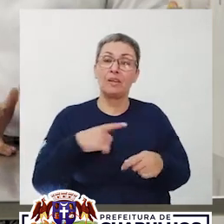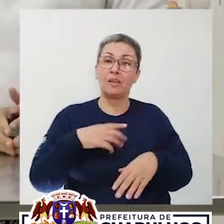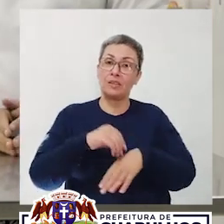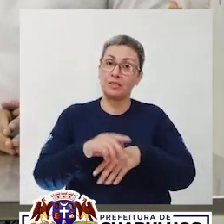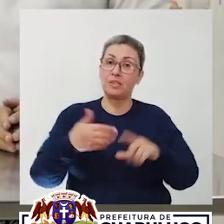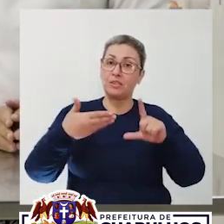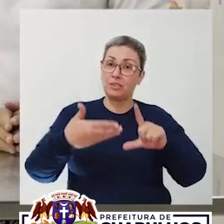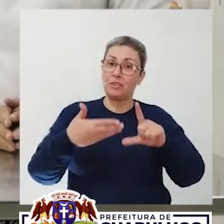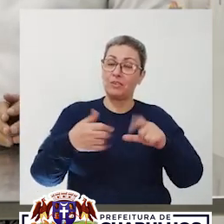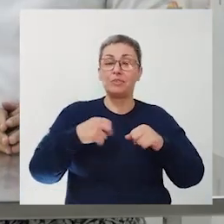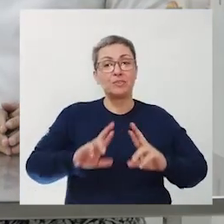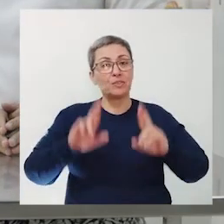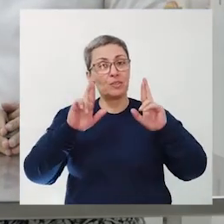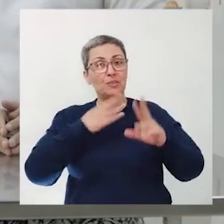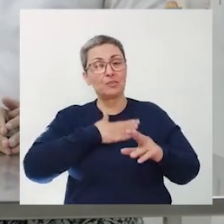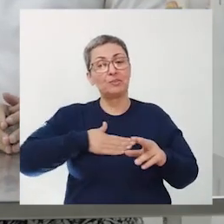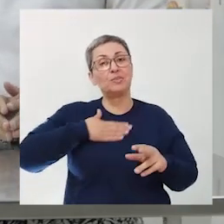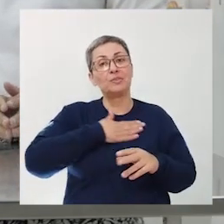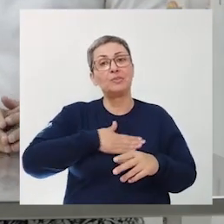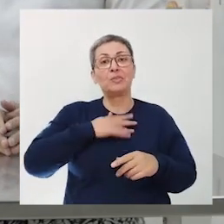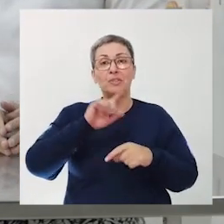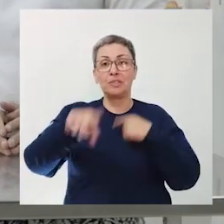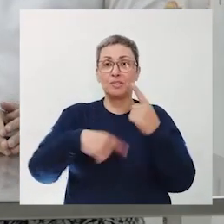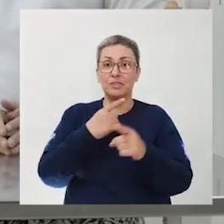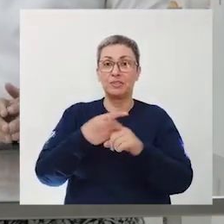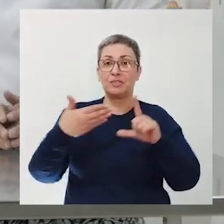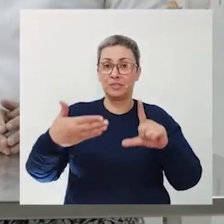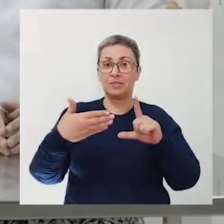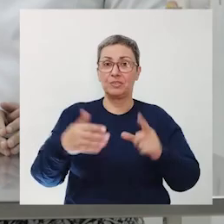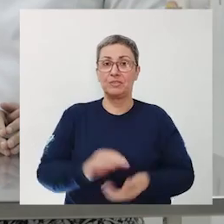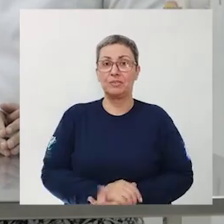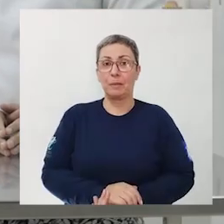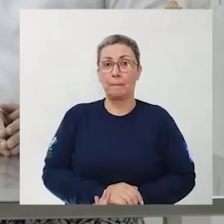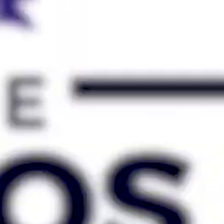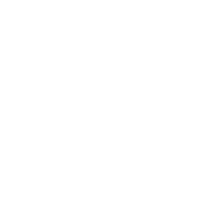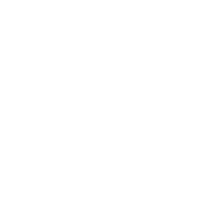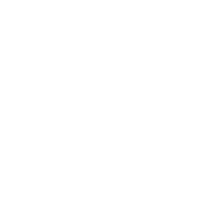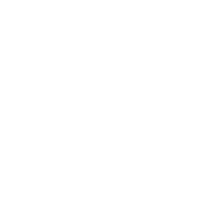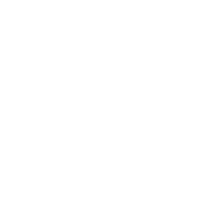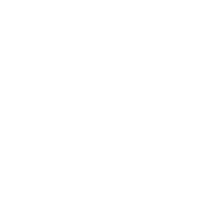Bom, essa foi mais uma videoaula, espero que tenham gostado. Até a próxima videoaula.